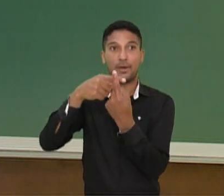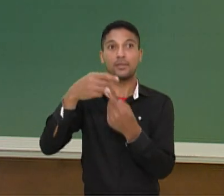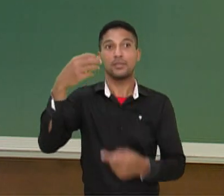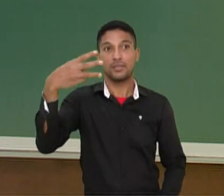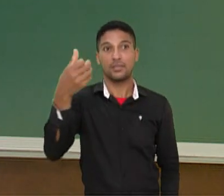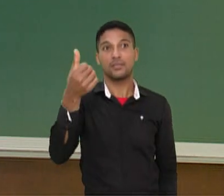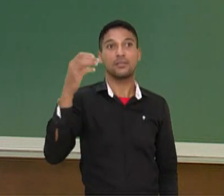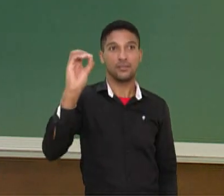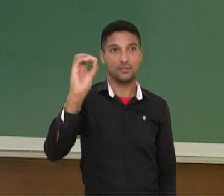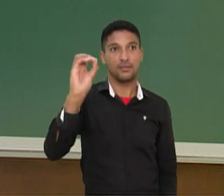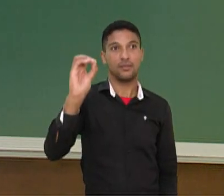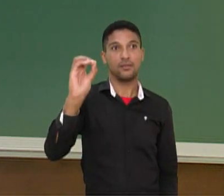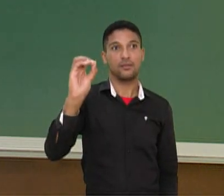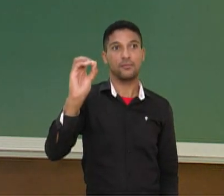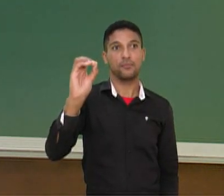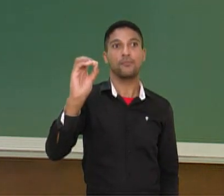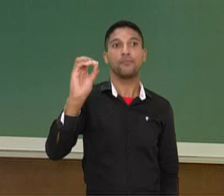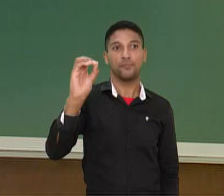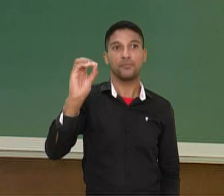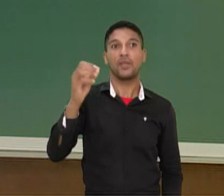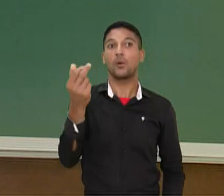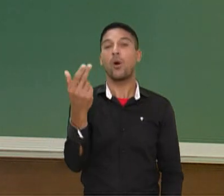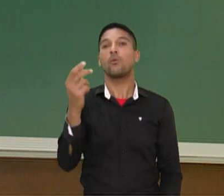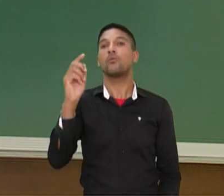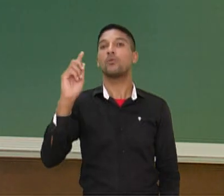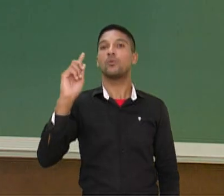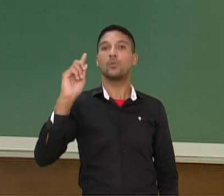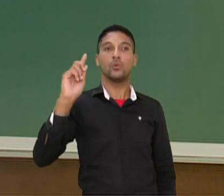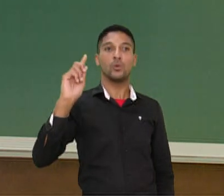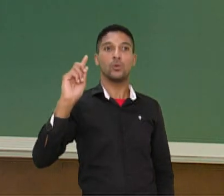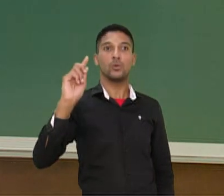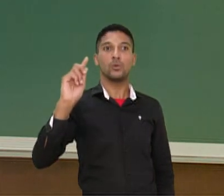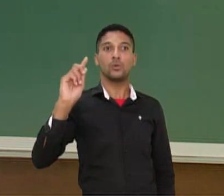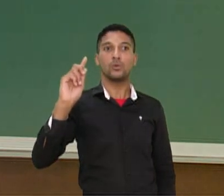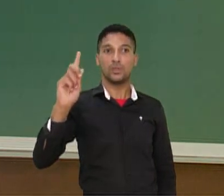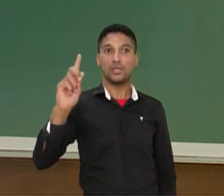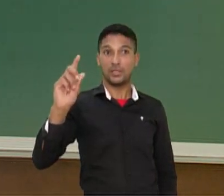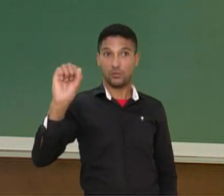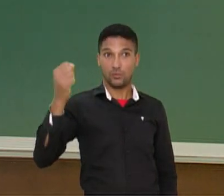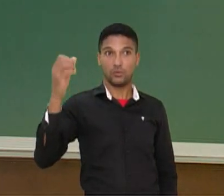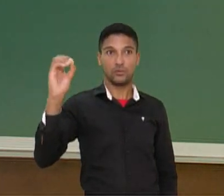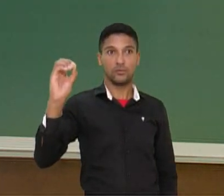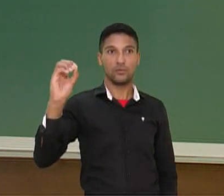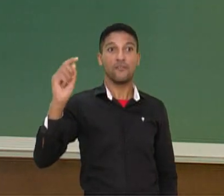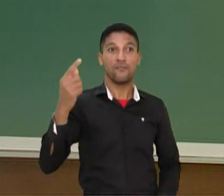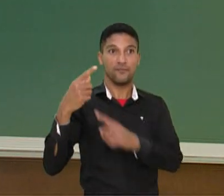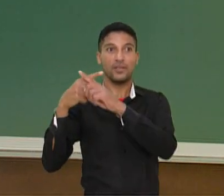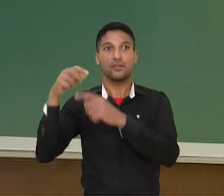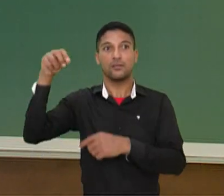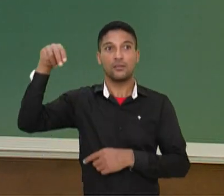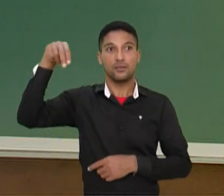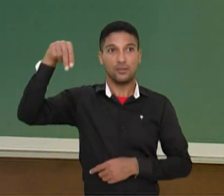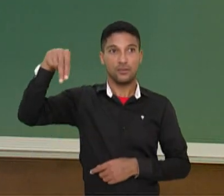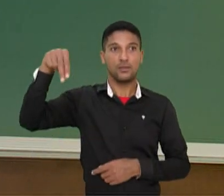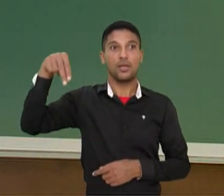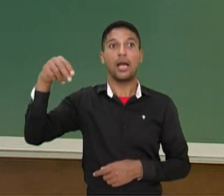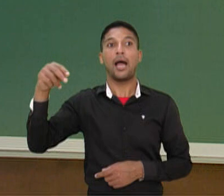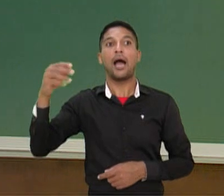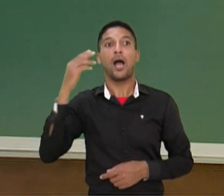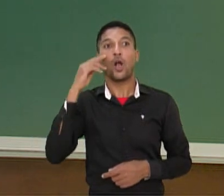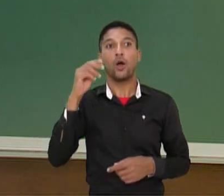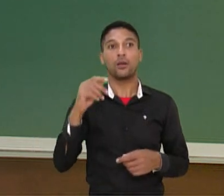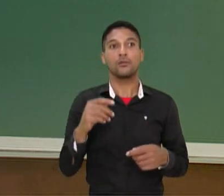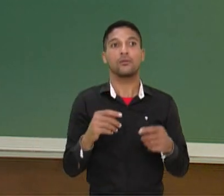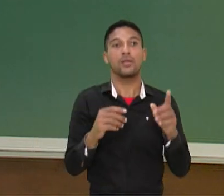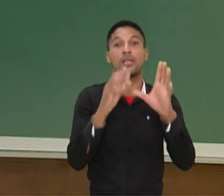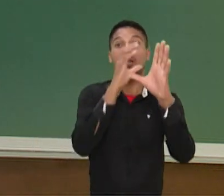essa conta, 1.440 dividido por 180, vai dar N igual a 8. Então, a